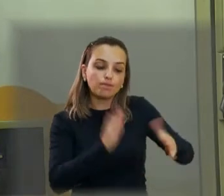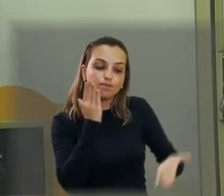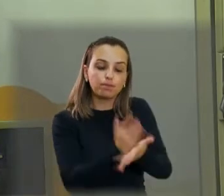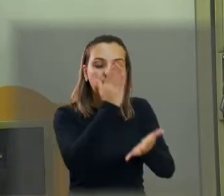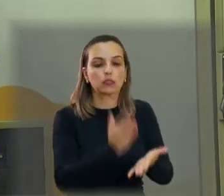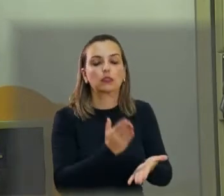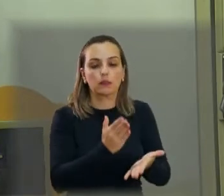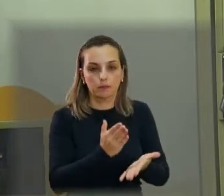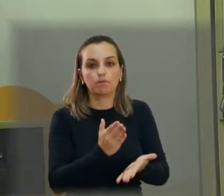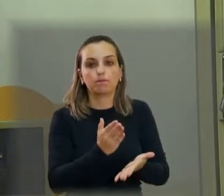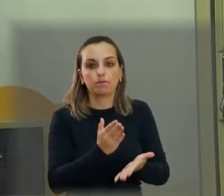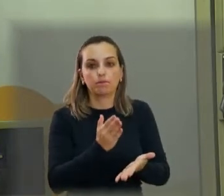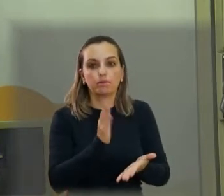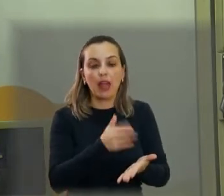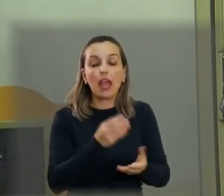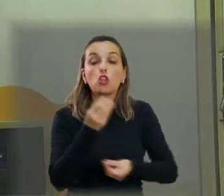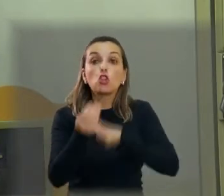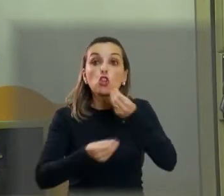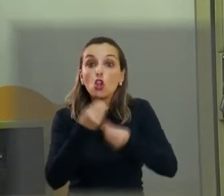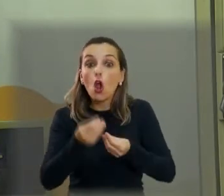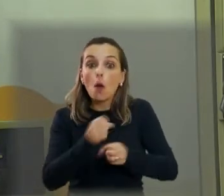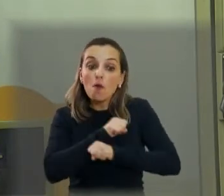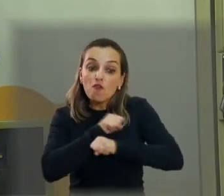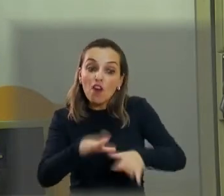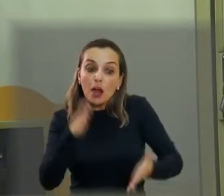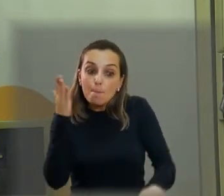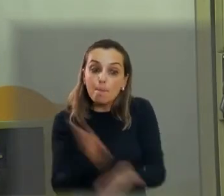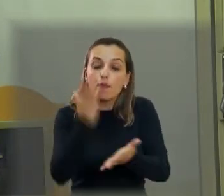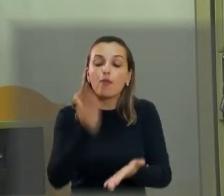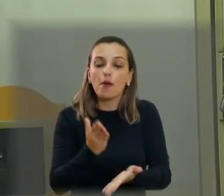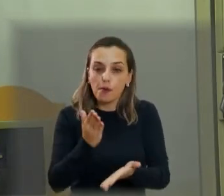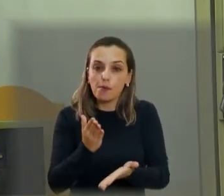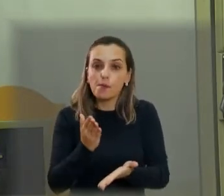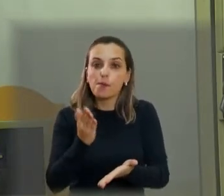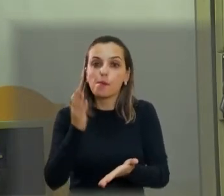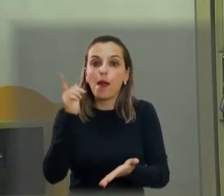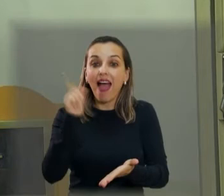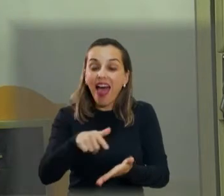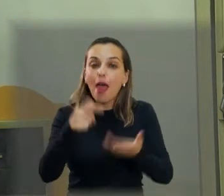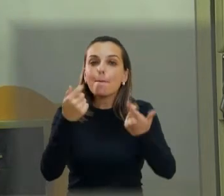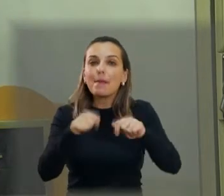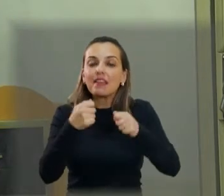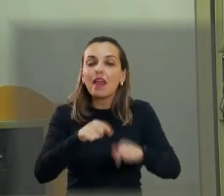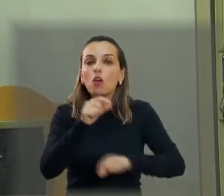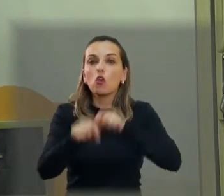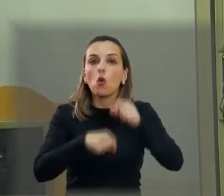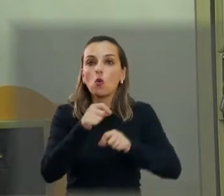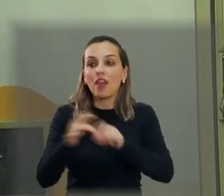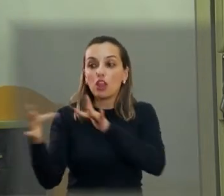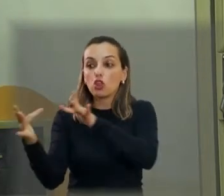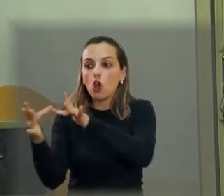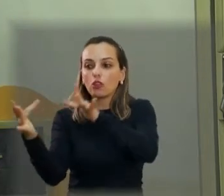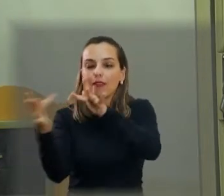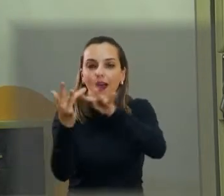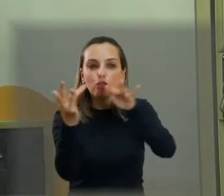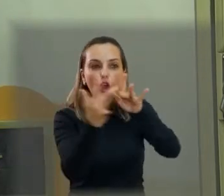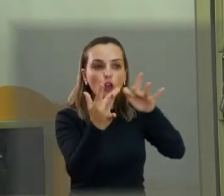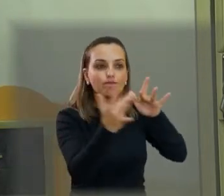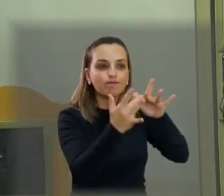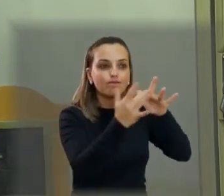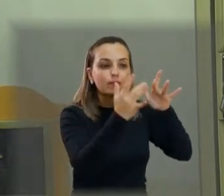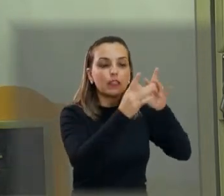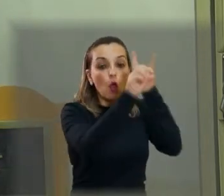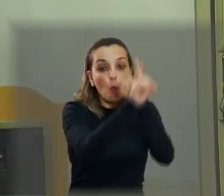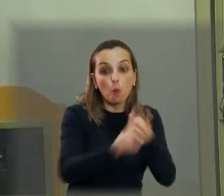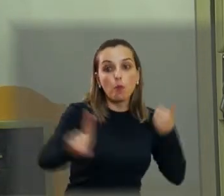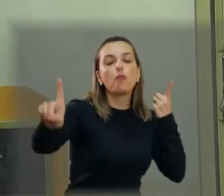tem outra forma de interromper a transmissão a não ser a gente diminuir o contato entre as pessoas.